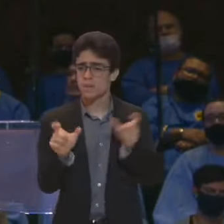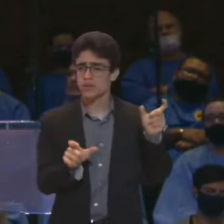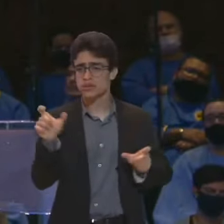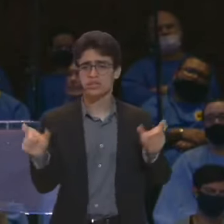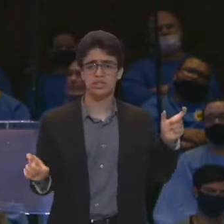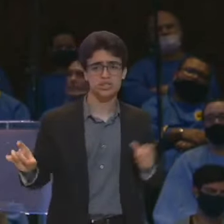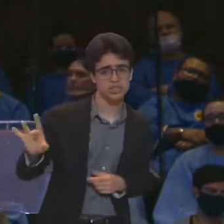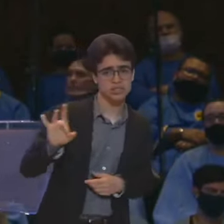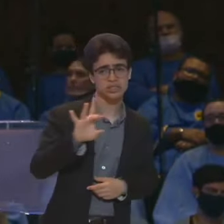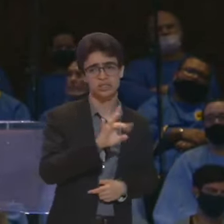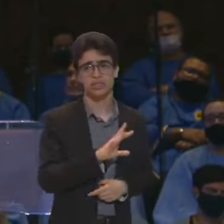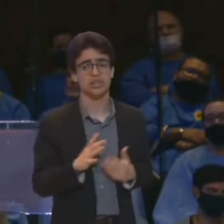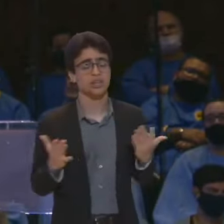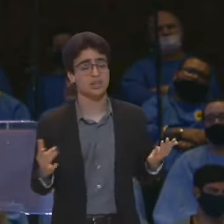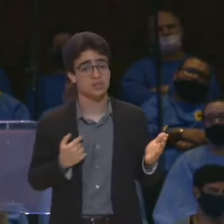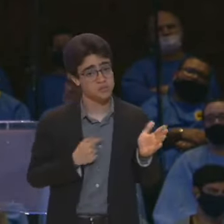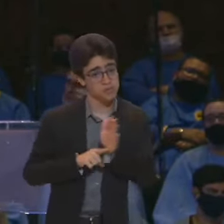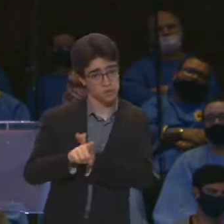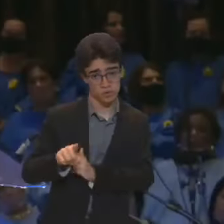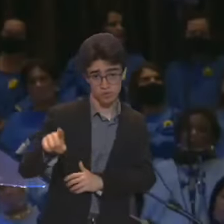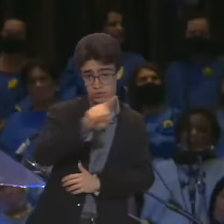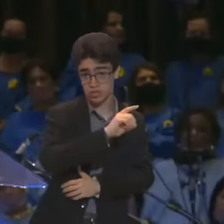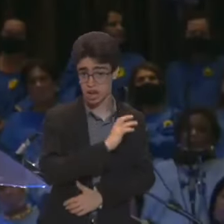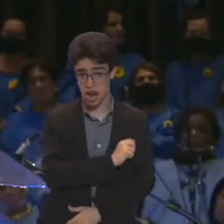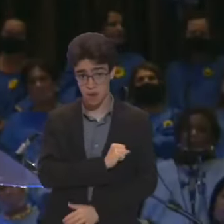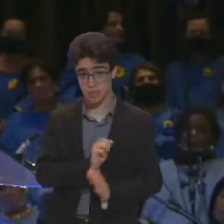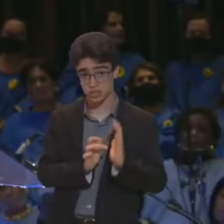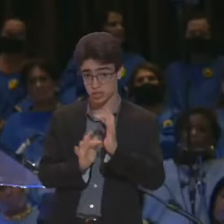nós individual é, você ama Cristo?